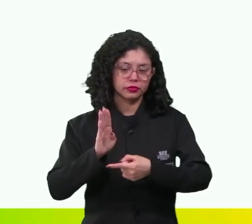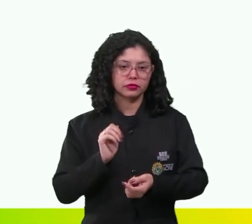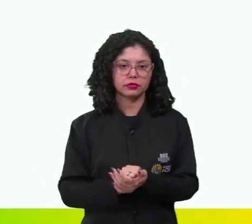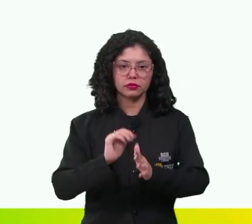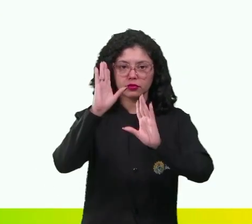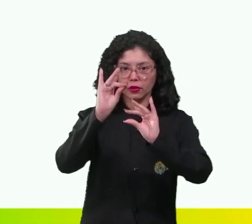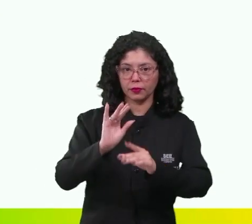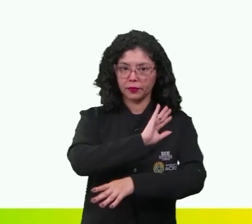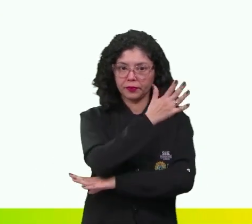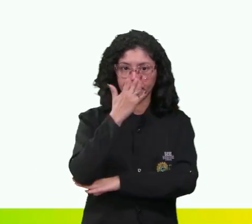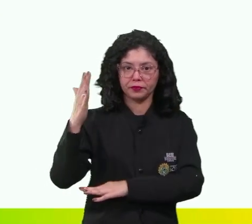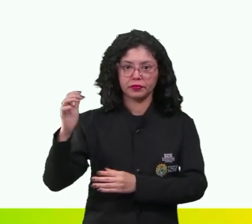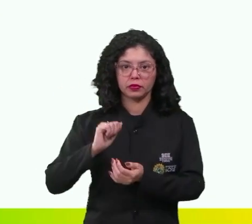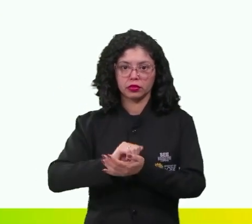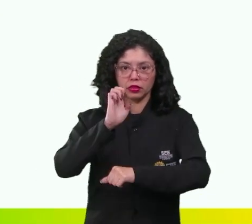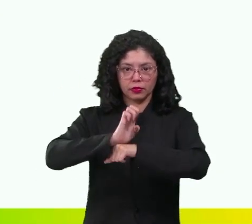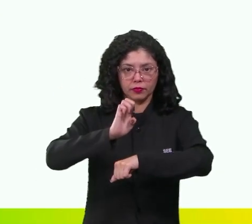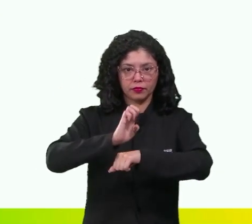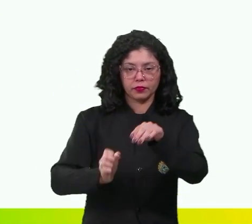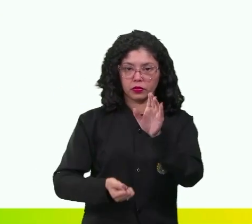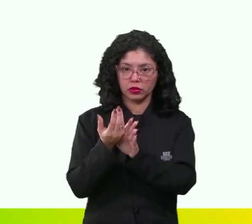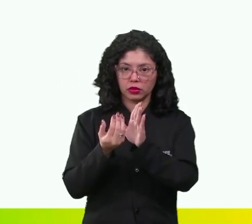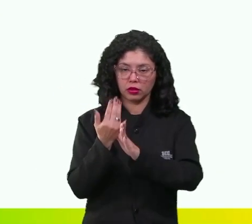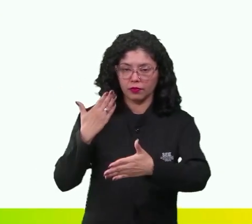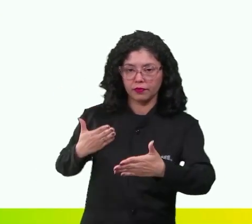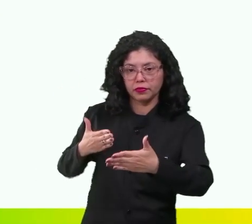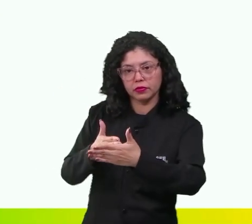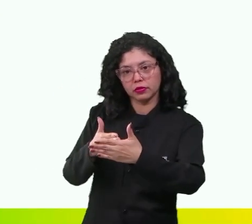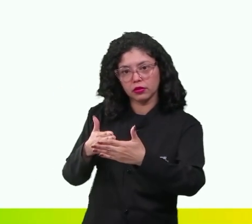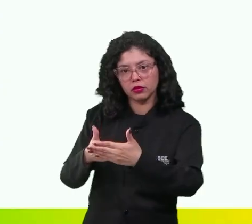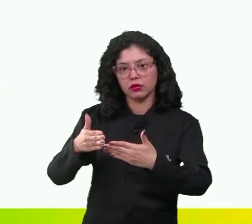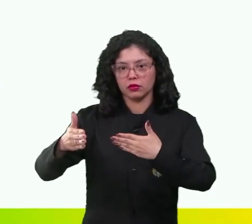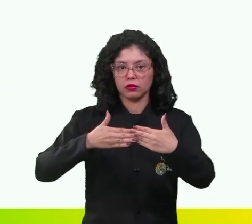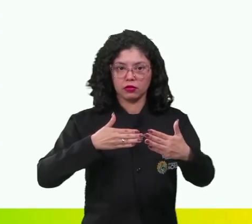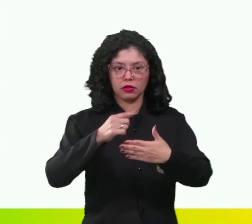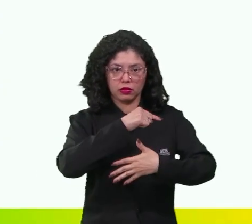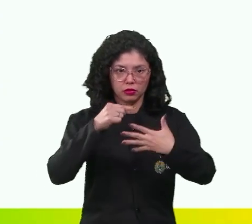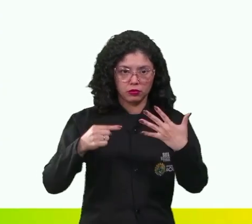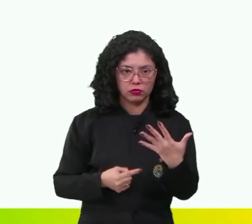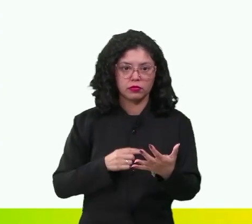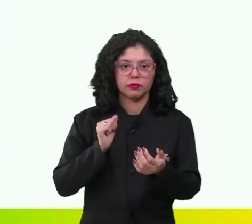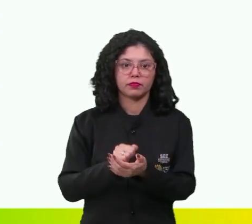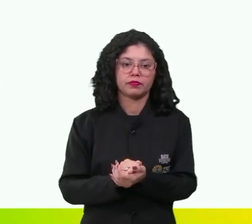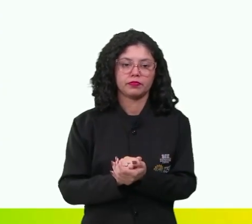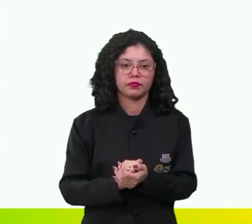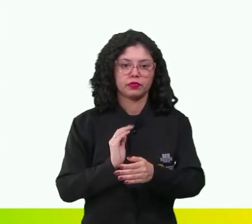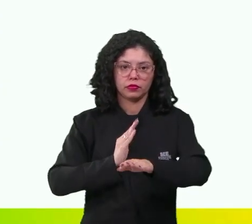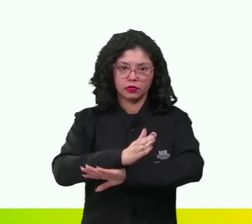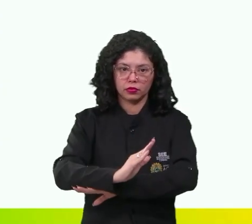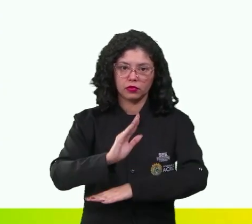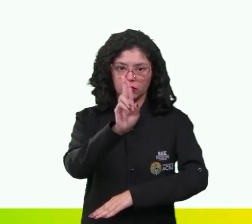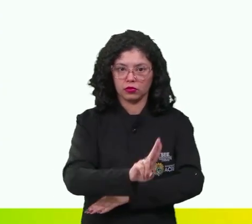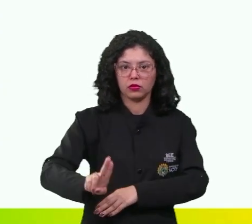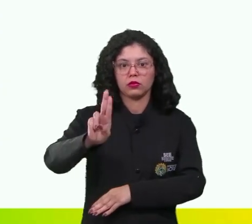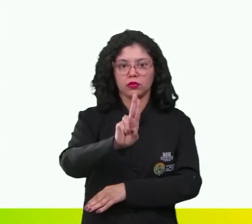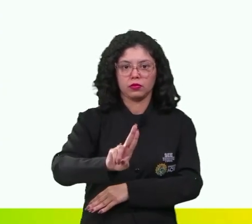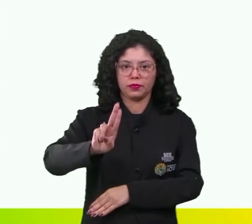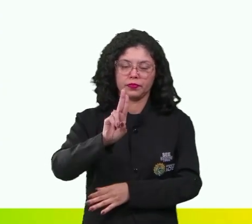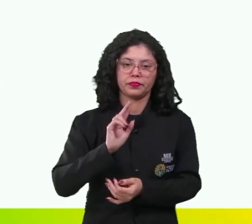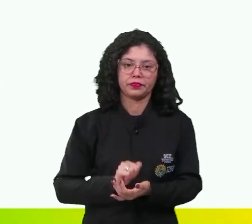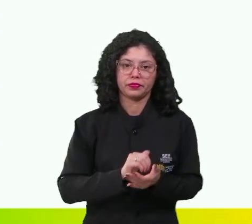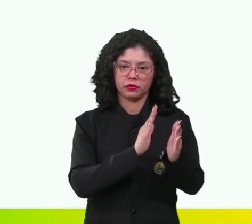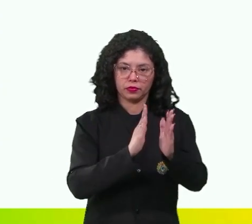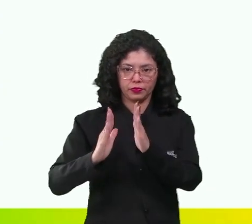A manutenção da natureza em seu estado original, impedindo qualquer tipo de intervenção